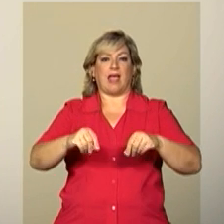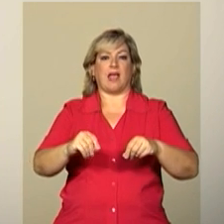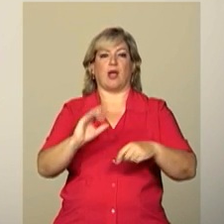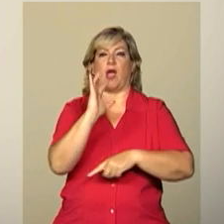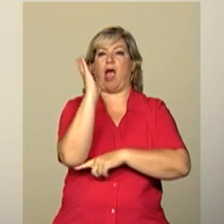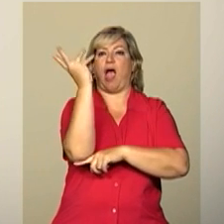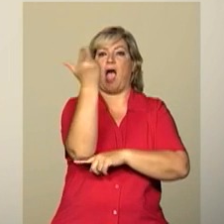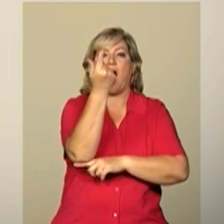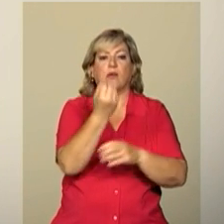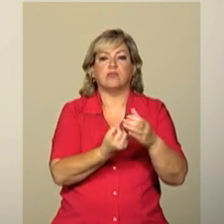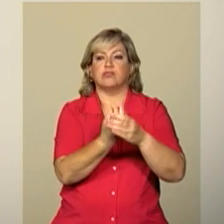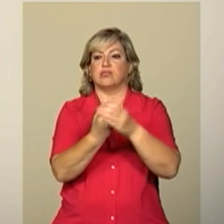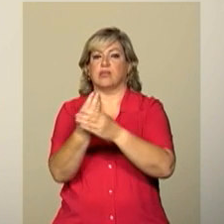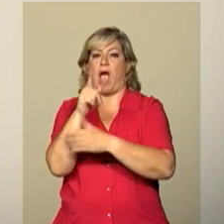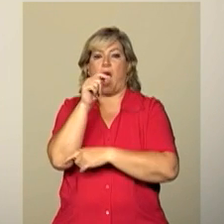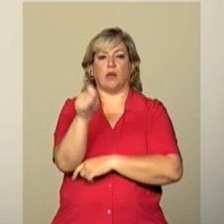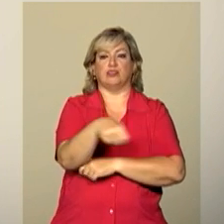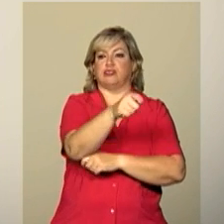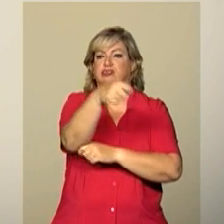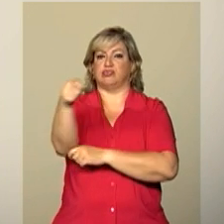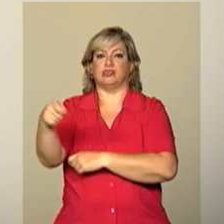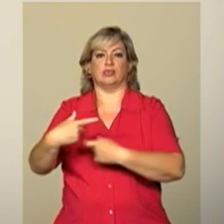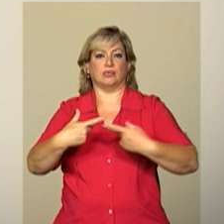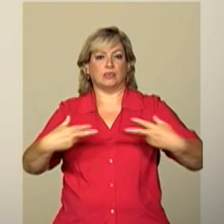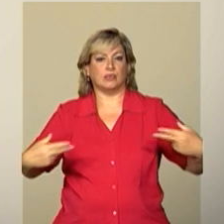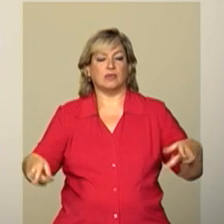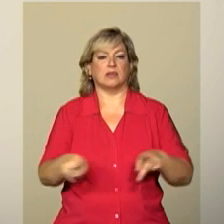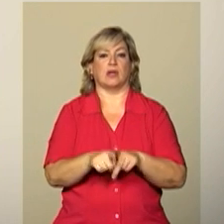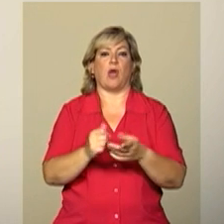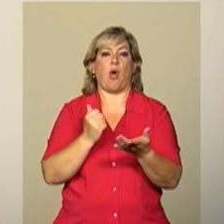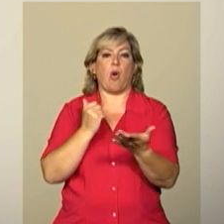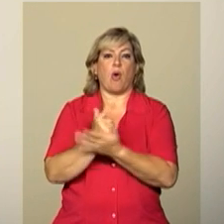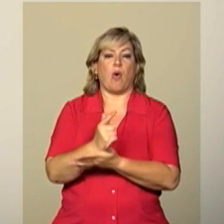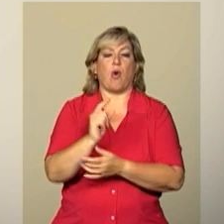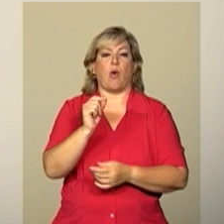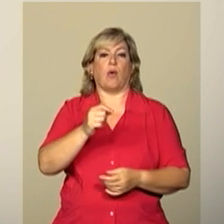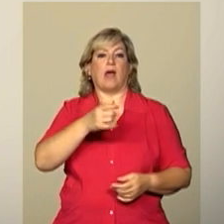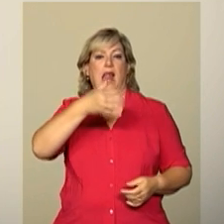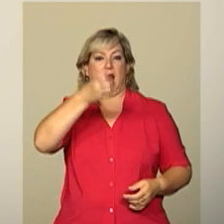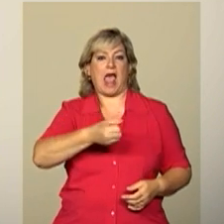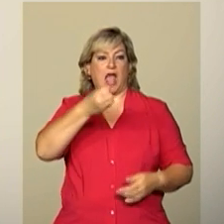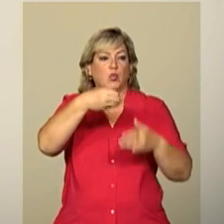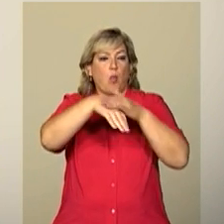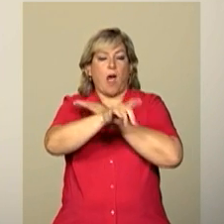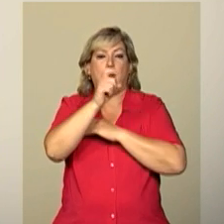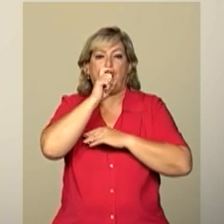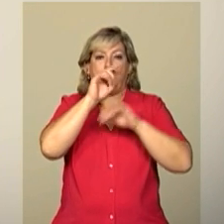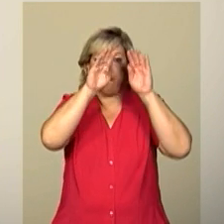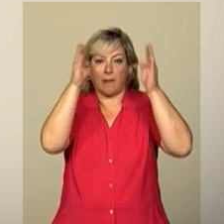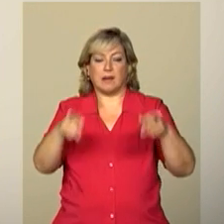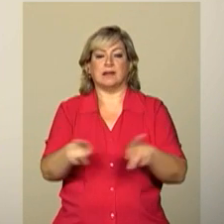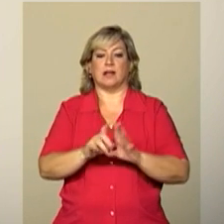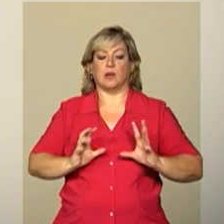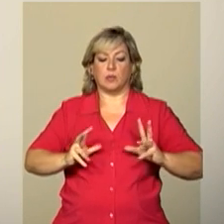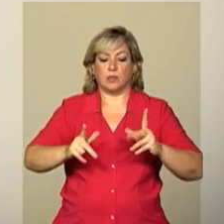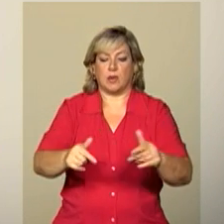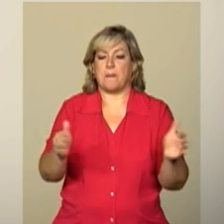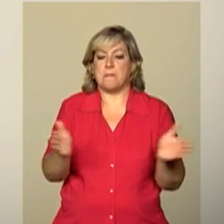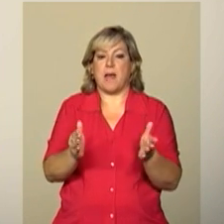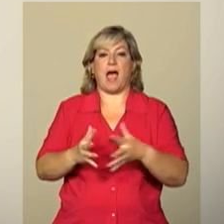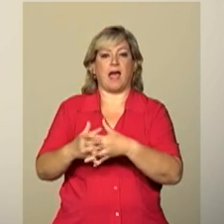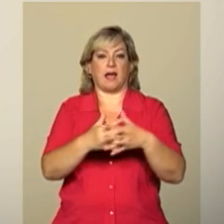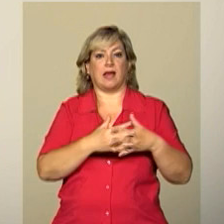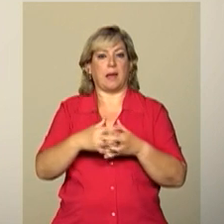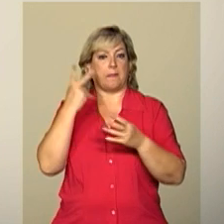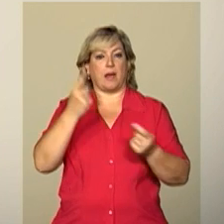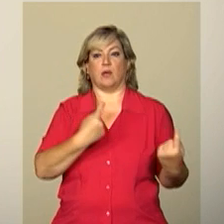construir sistemas de irrigação para comprar resfriadores de leite e até para comprar tratores e pequenas carretas para